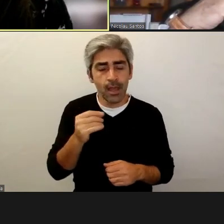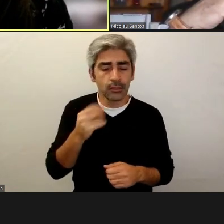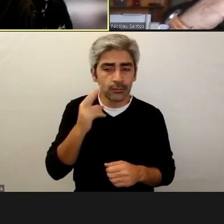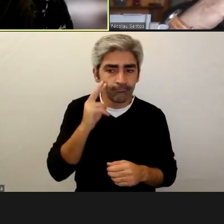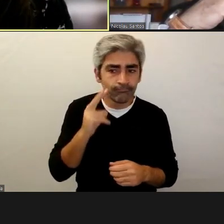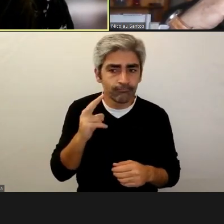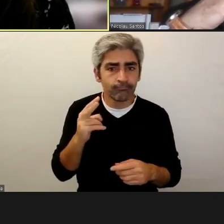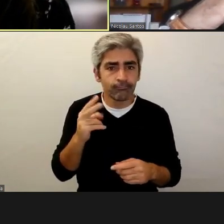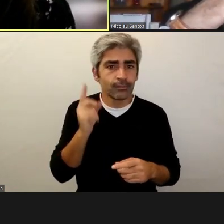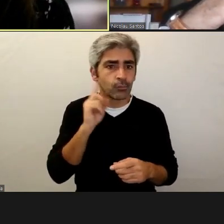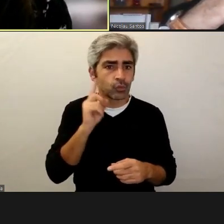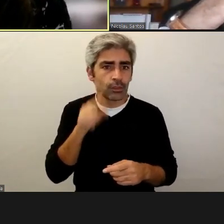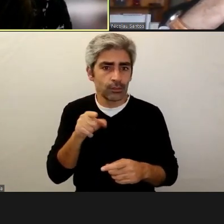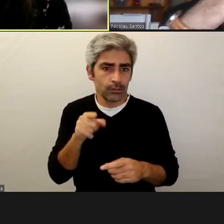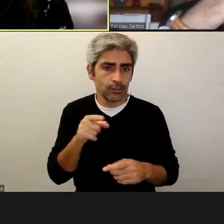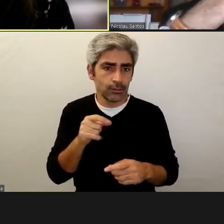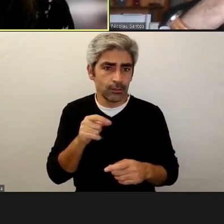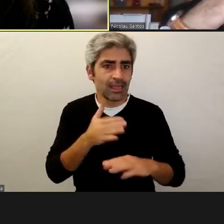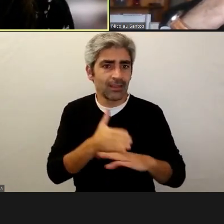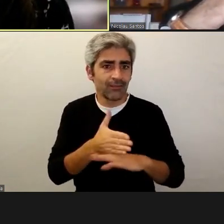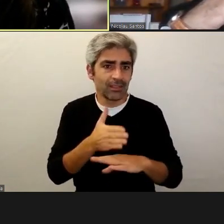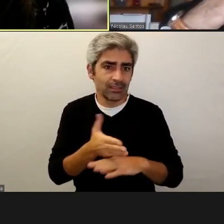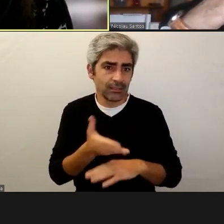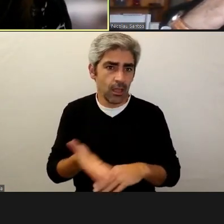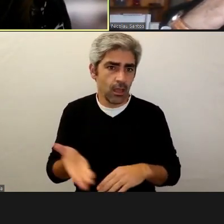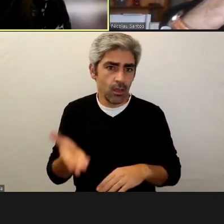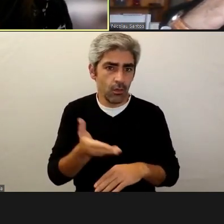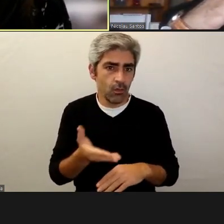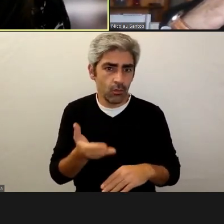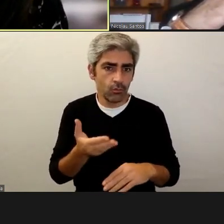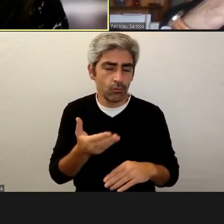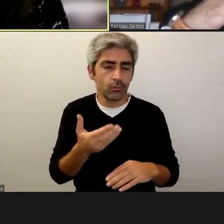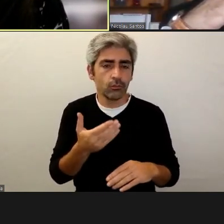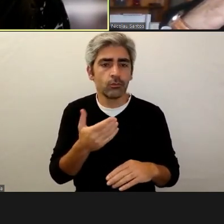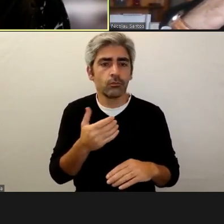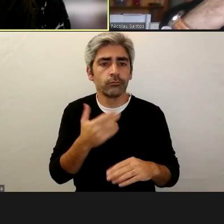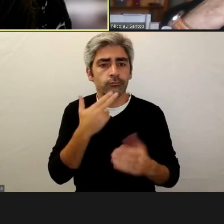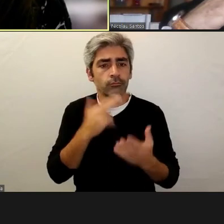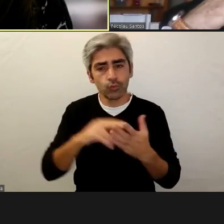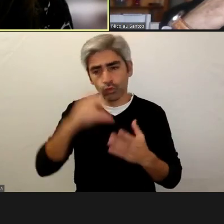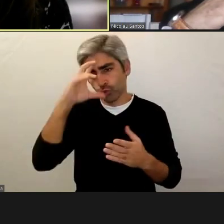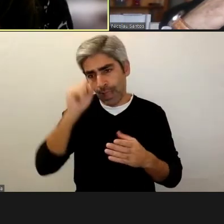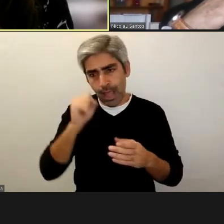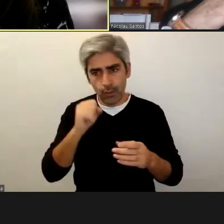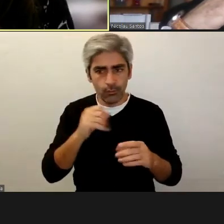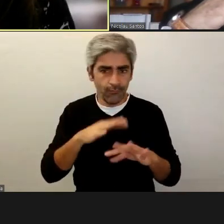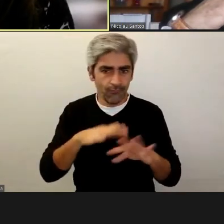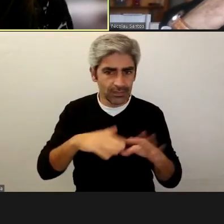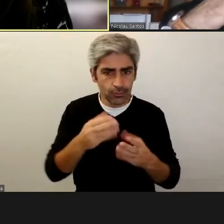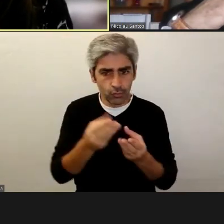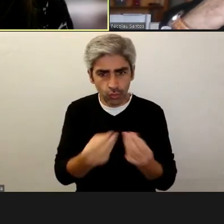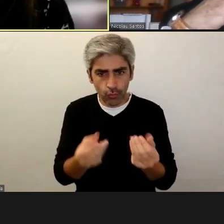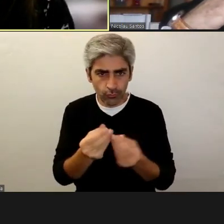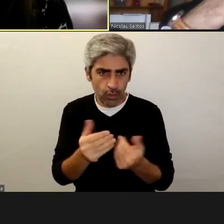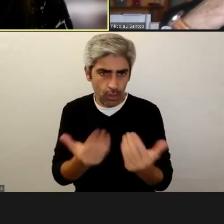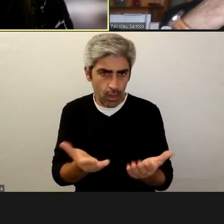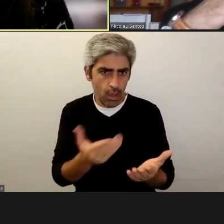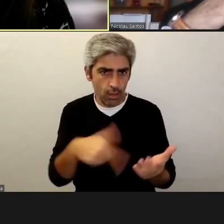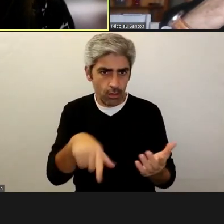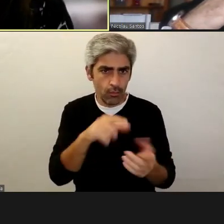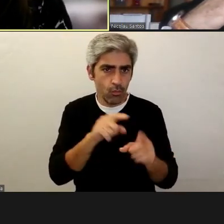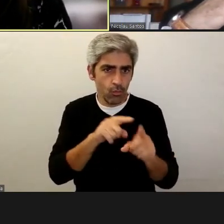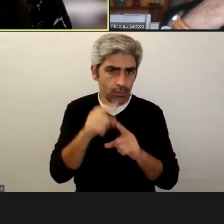a importância desta intervenção concretizadora do Estado. Portanto, são direitos que exigem uma concretização,